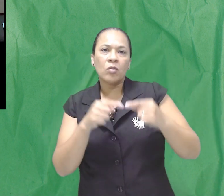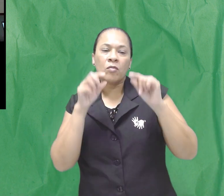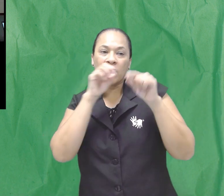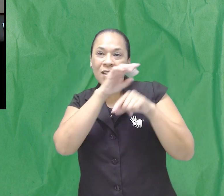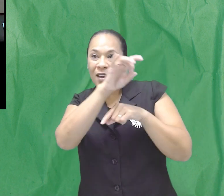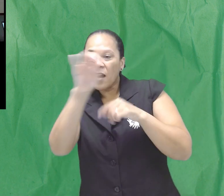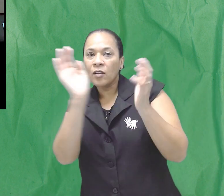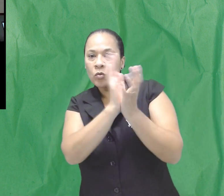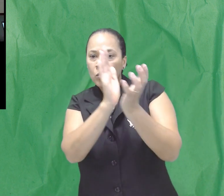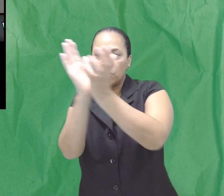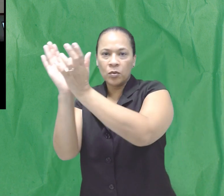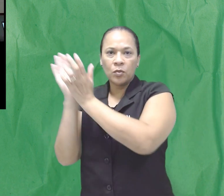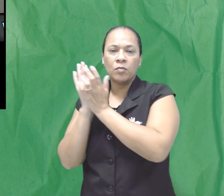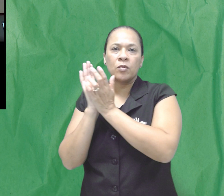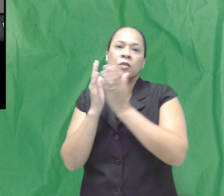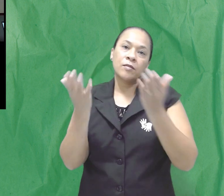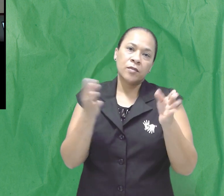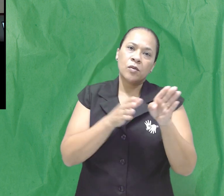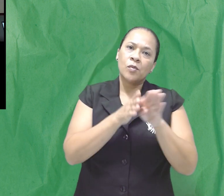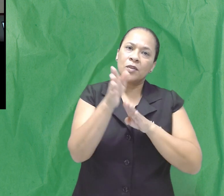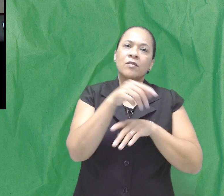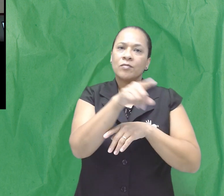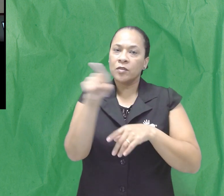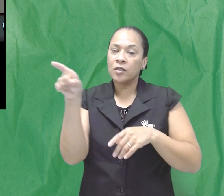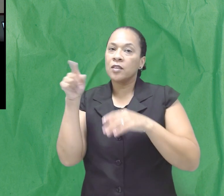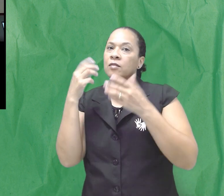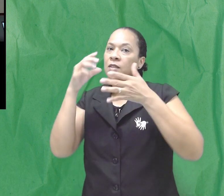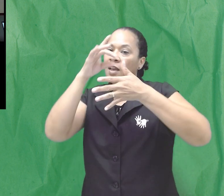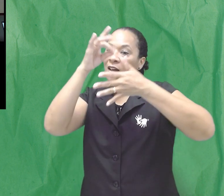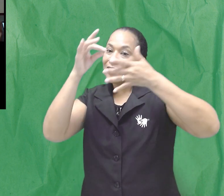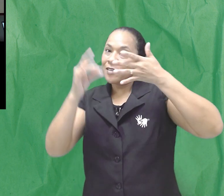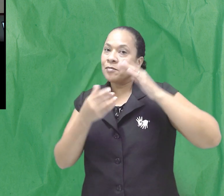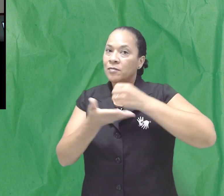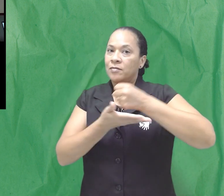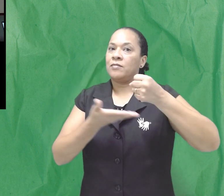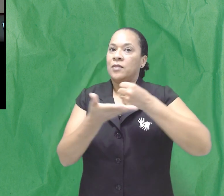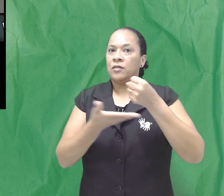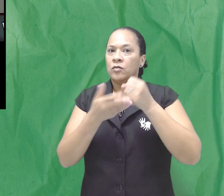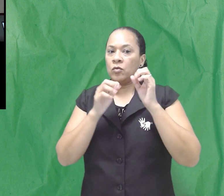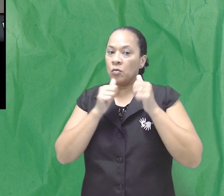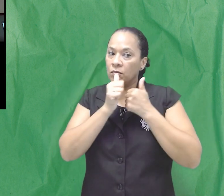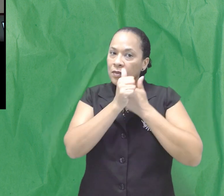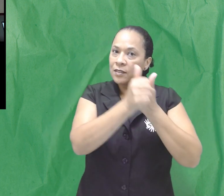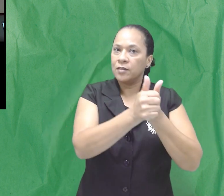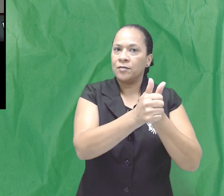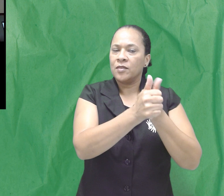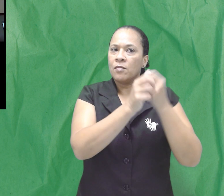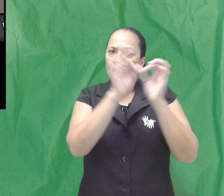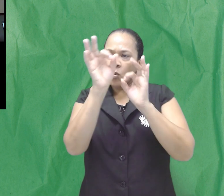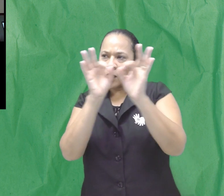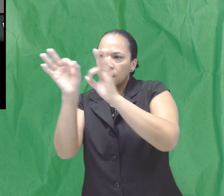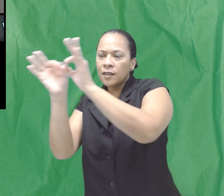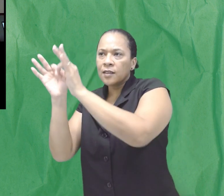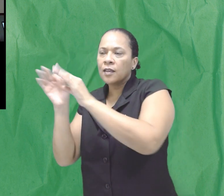são as orientações, né, e os critérios básicos que devemos seguir na hora de fazer a